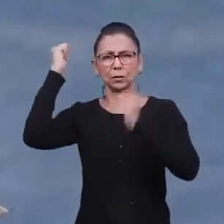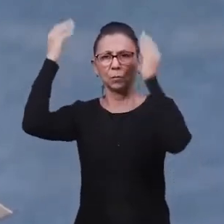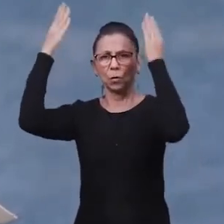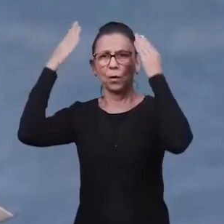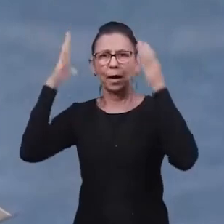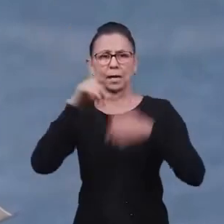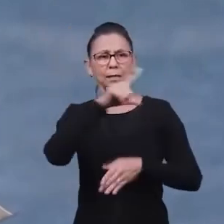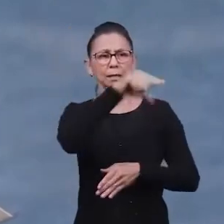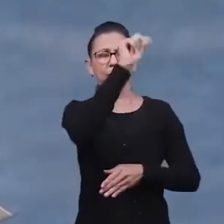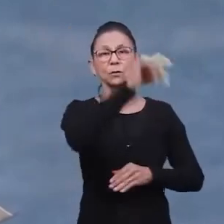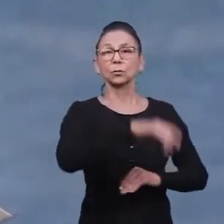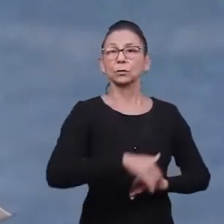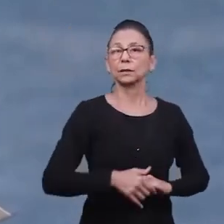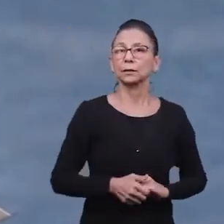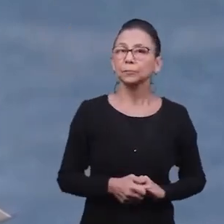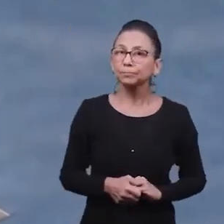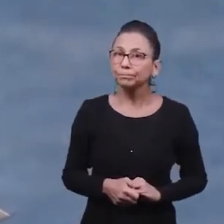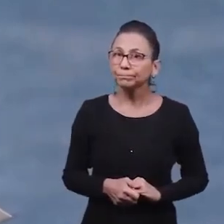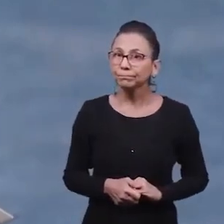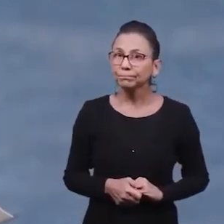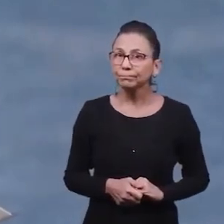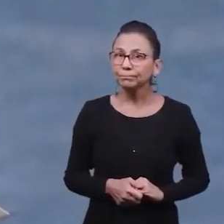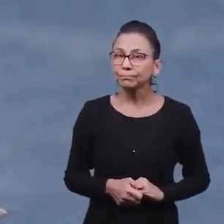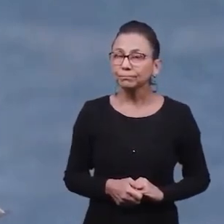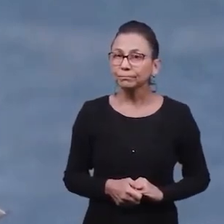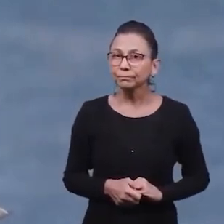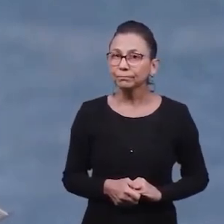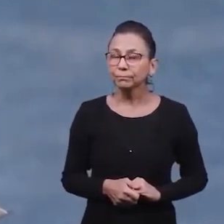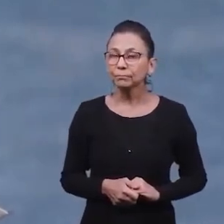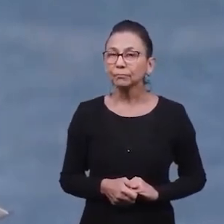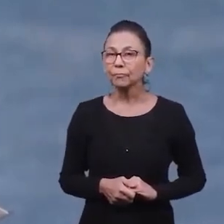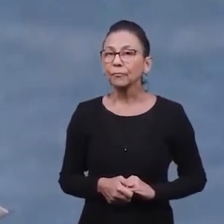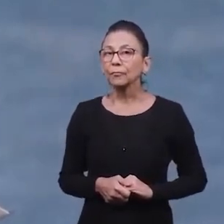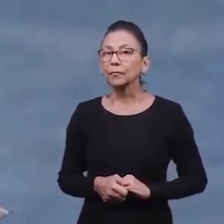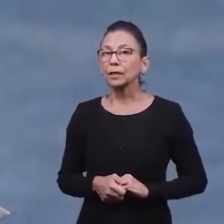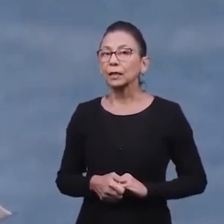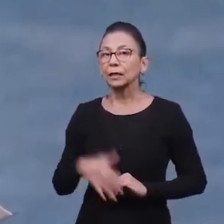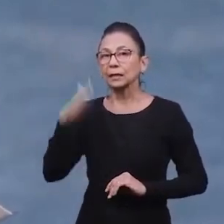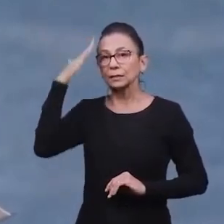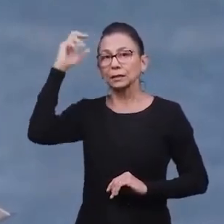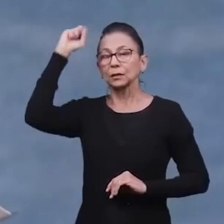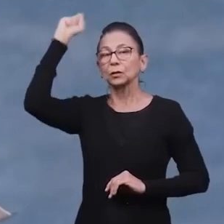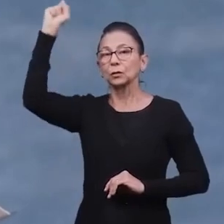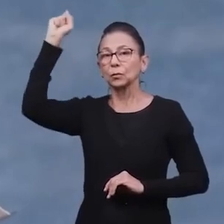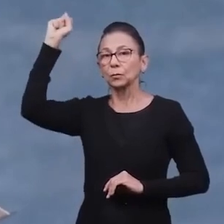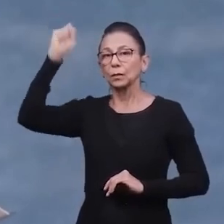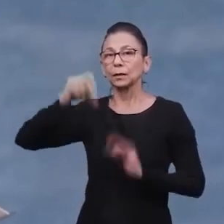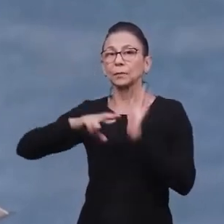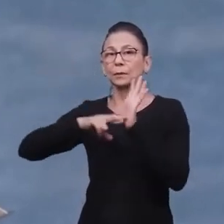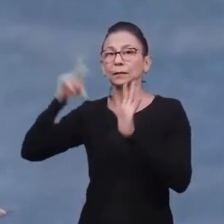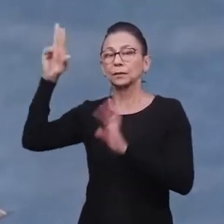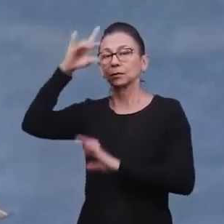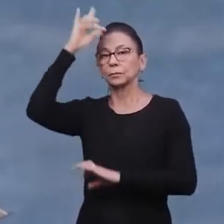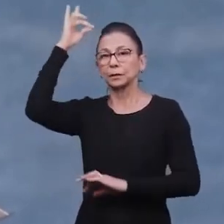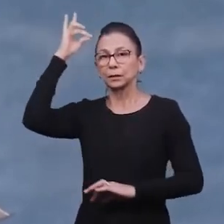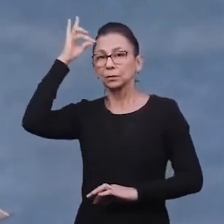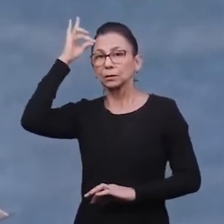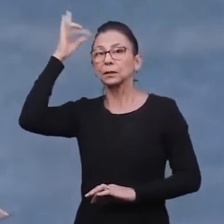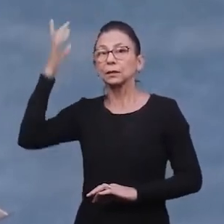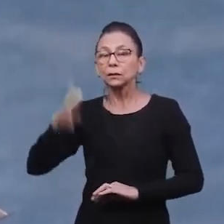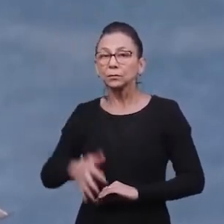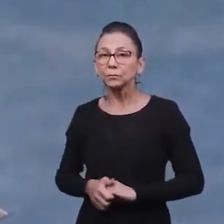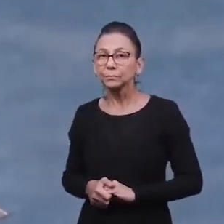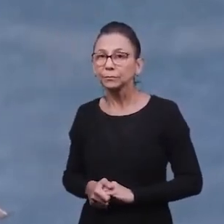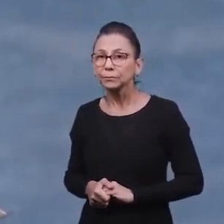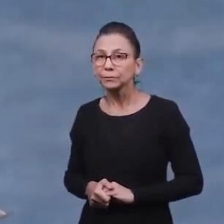e Salomão faz o tipo do Espírito Santo. Ele foi escolhido para isso. Mas no dia em que Salomão morre, o